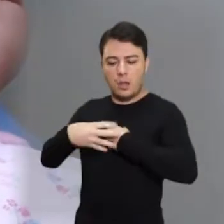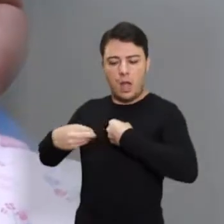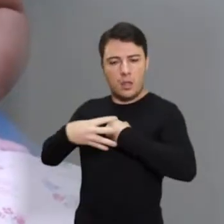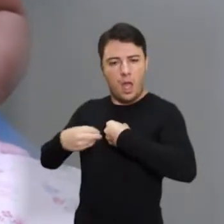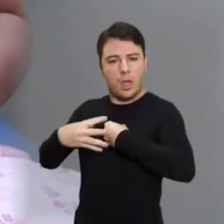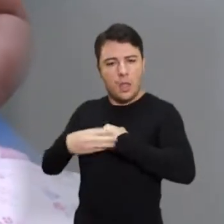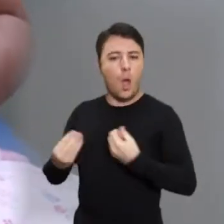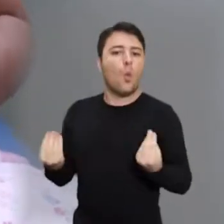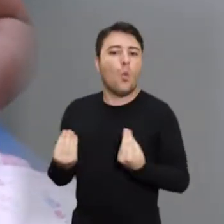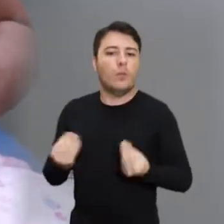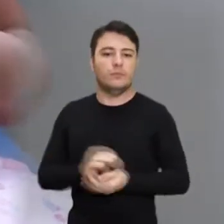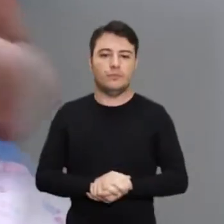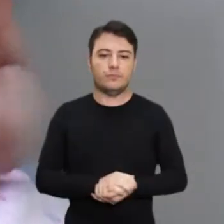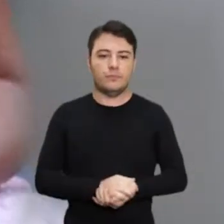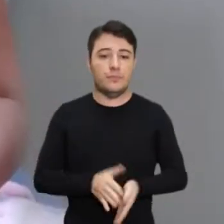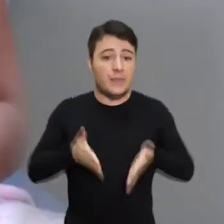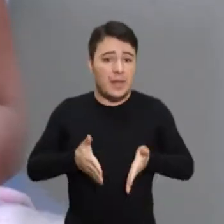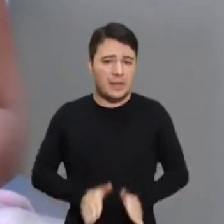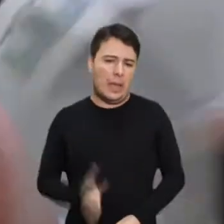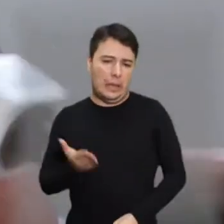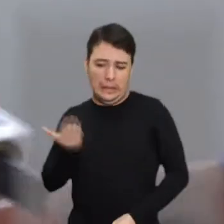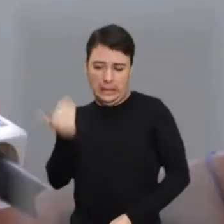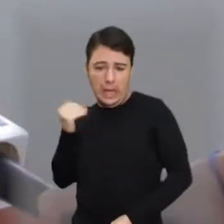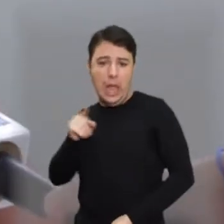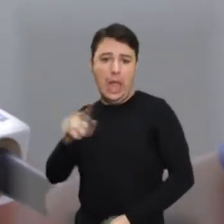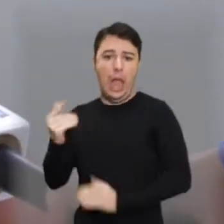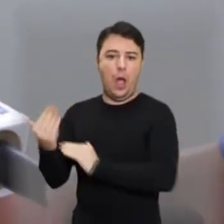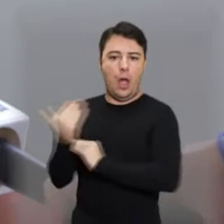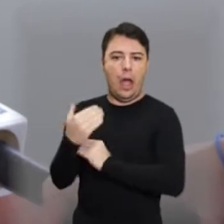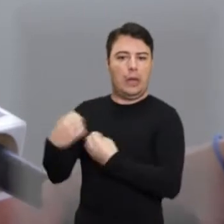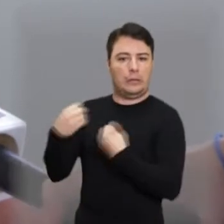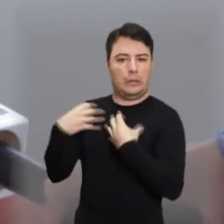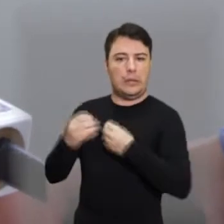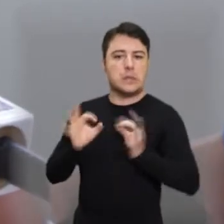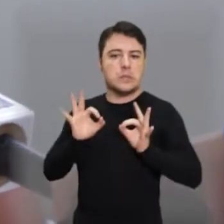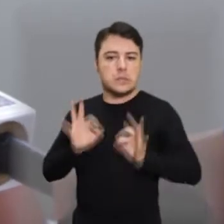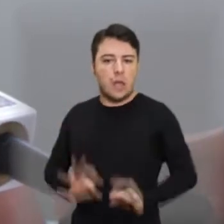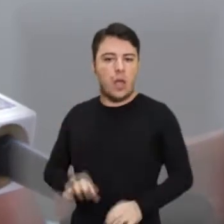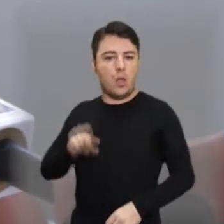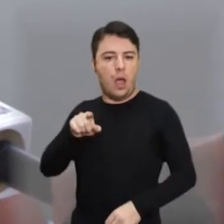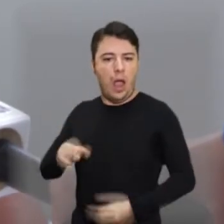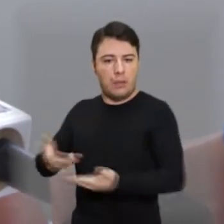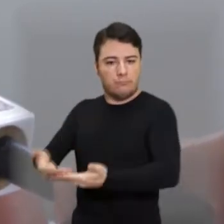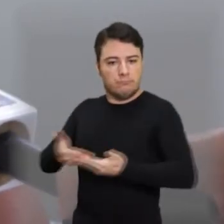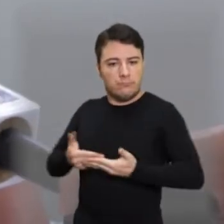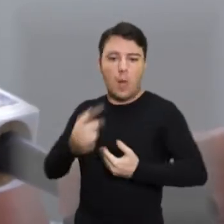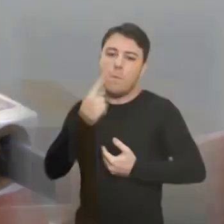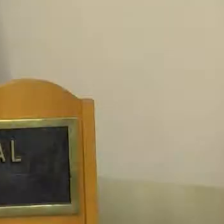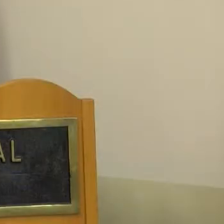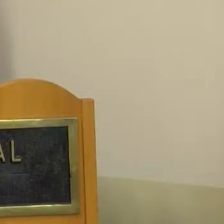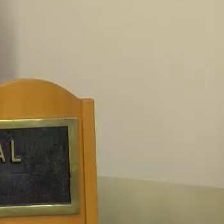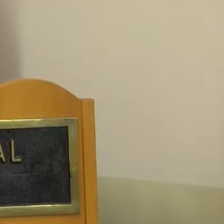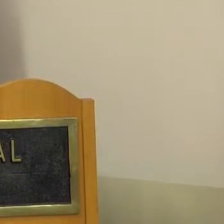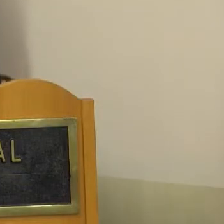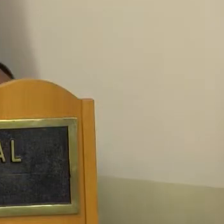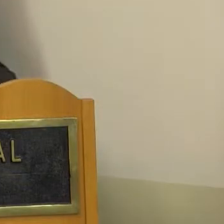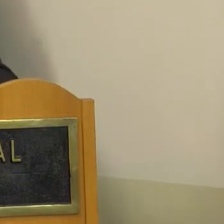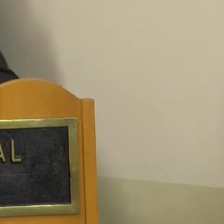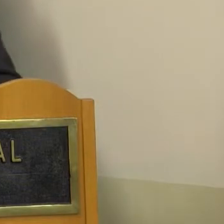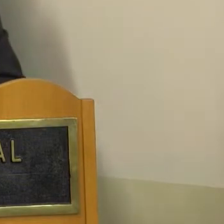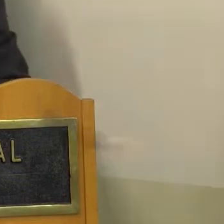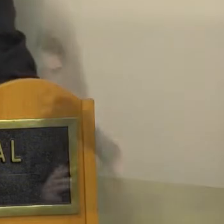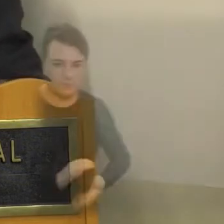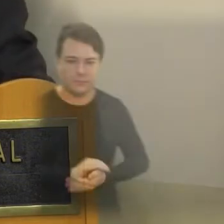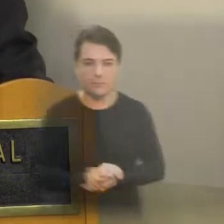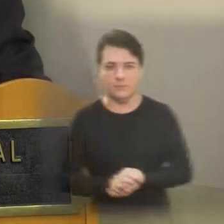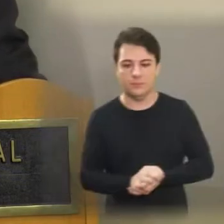mãe aprendeu ali, com as enfermeiras. Nos primeiros dias me ajudaram, né? Ensinou como que põe. Eu só quero agradecer muito o